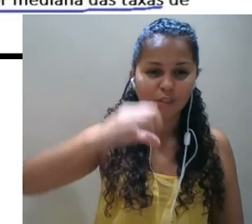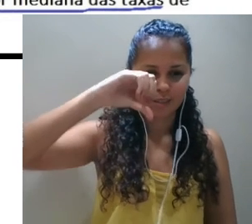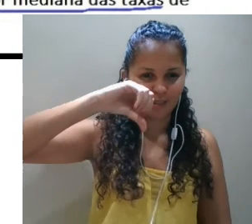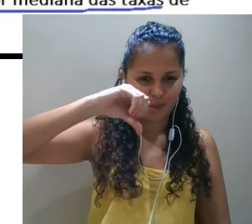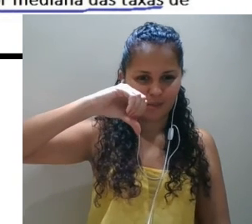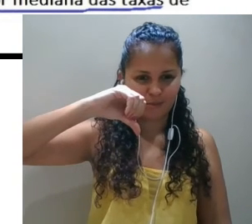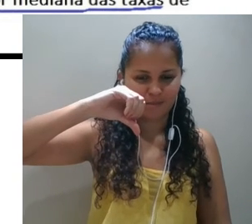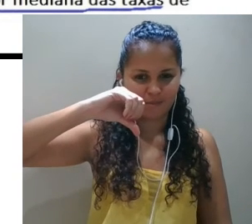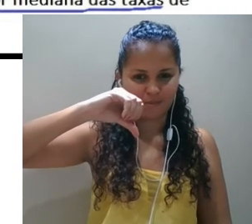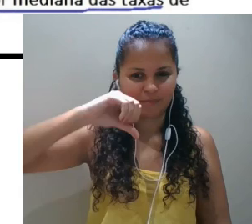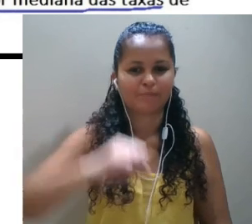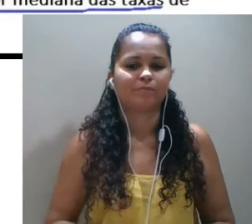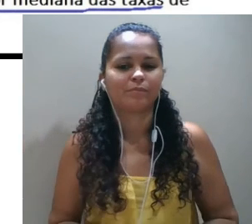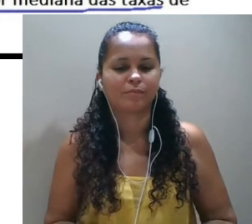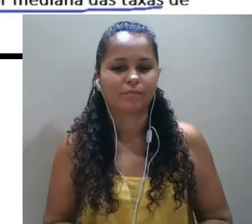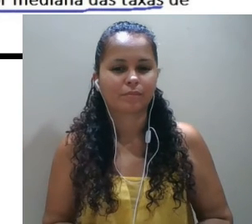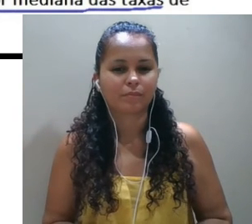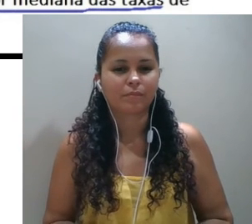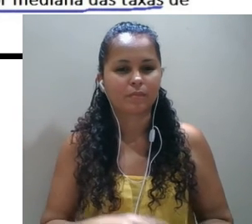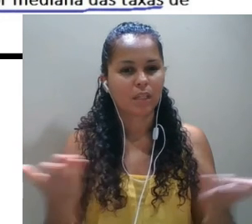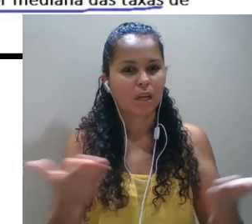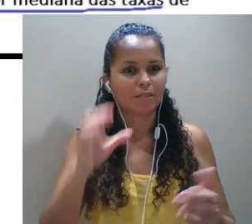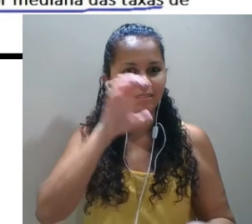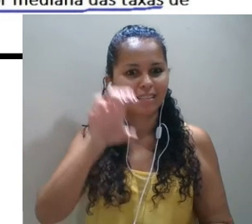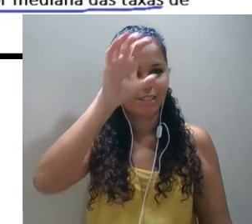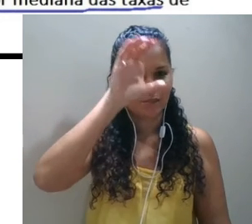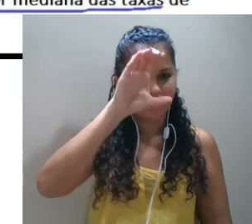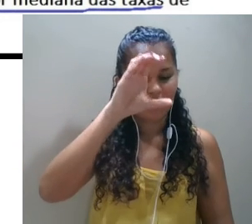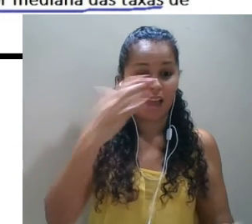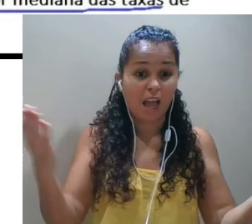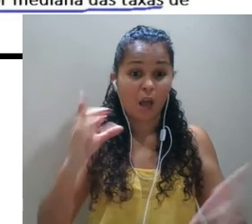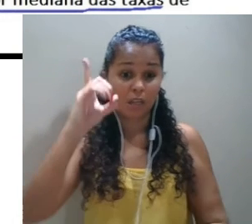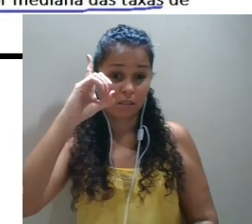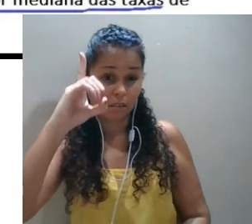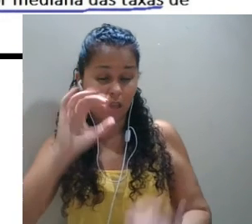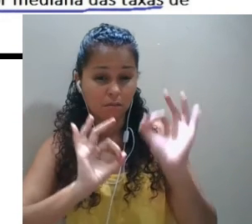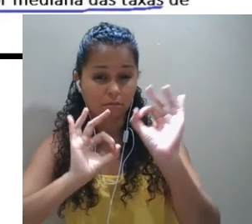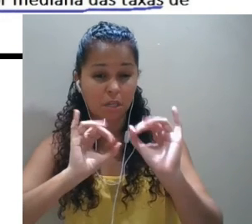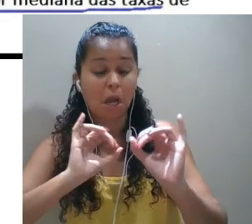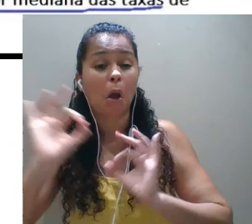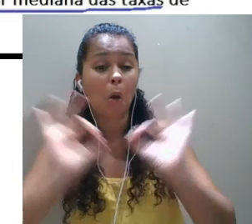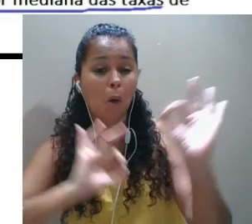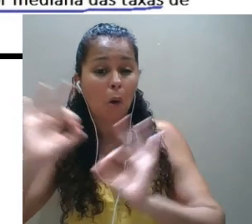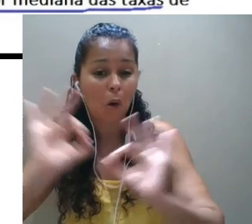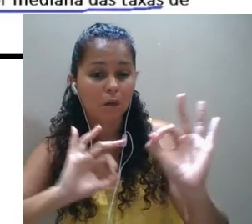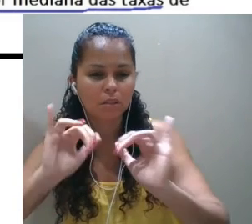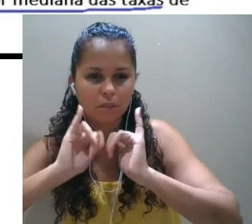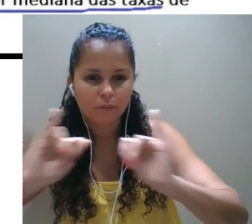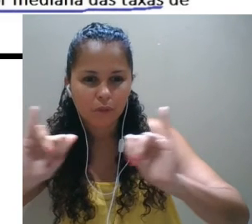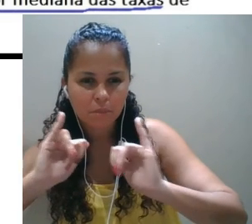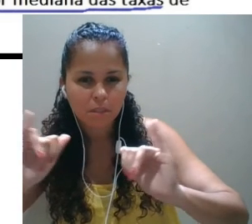da região C é 11,9. Então, vamos lá? Região D, organiza essas 3 informações em ordem crescente, por